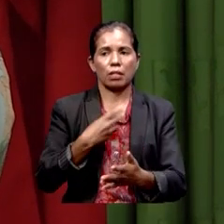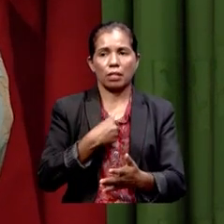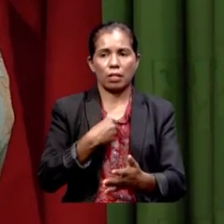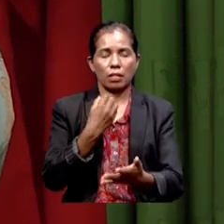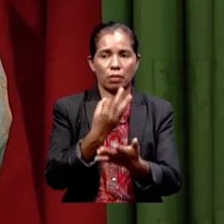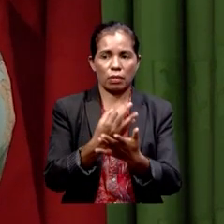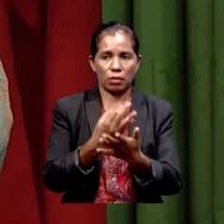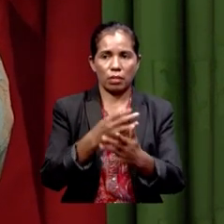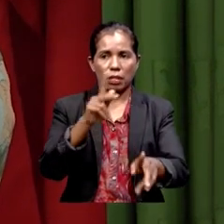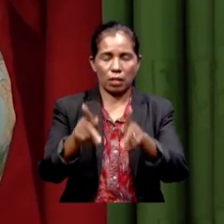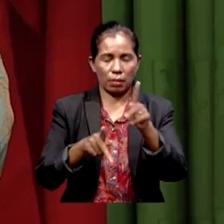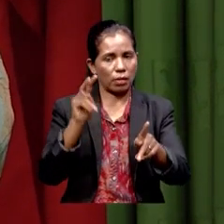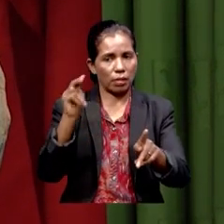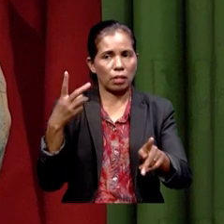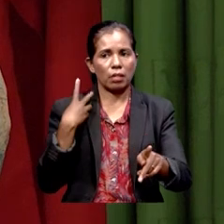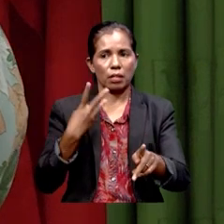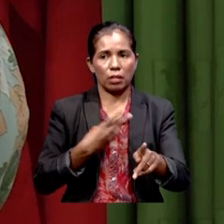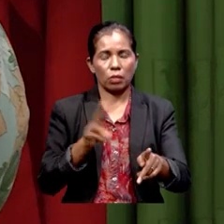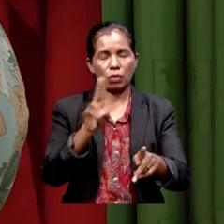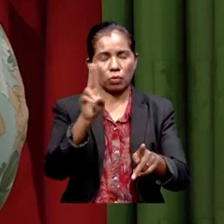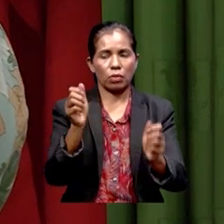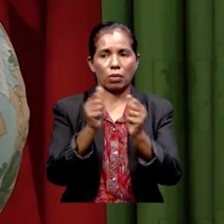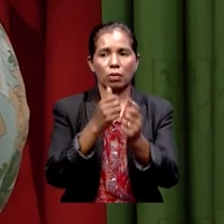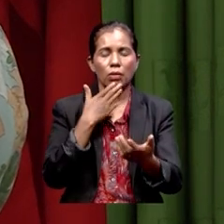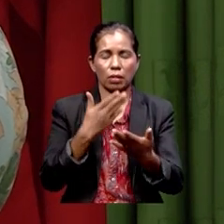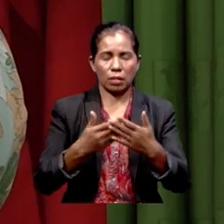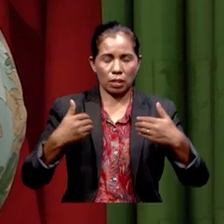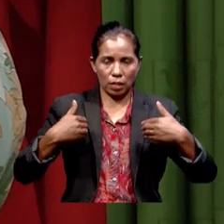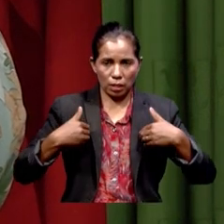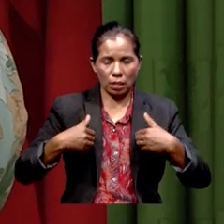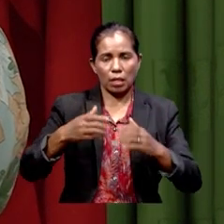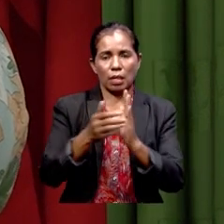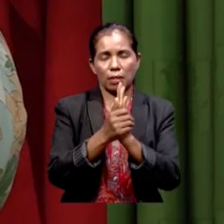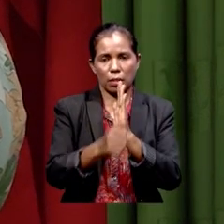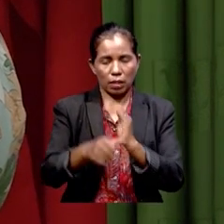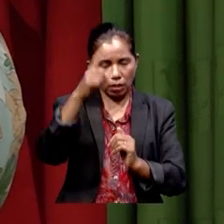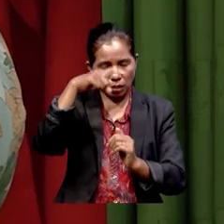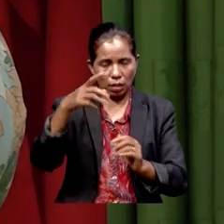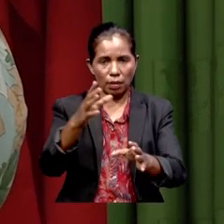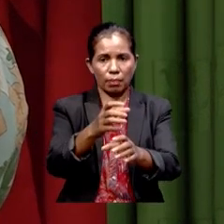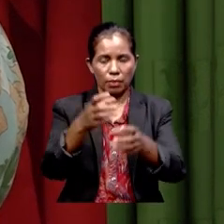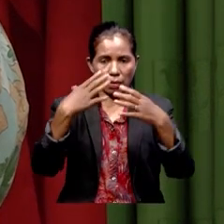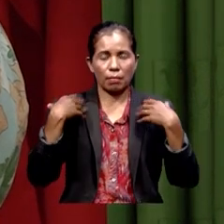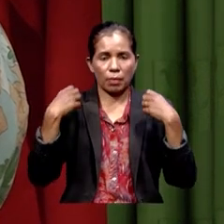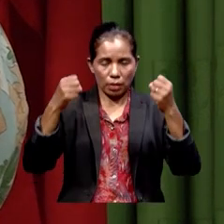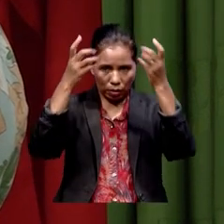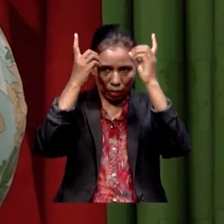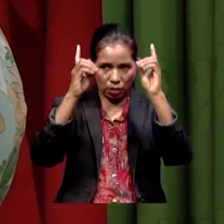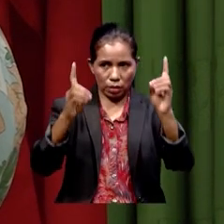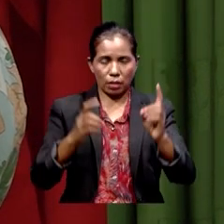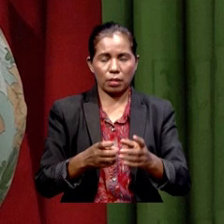Bebe osan povo nian ita ser gera hodia. Tem que a capacidade no brani fote decisão. E